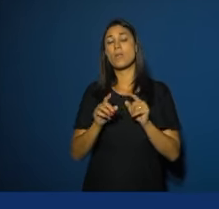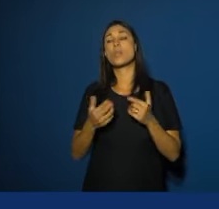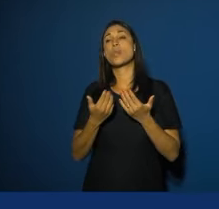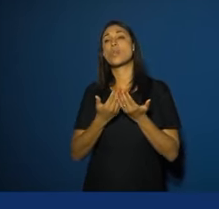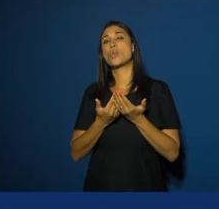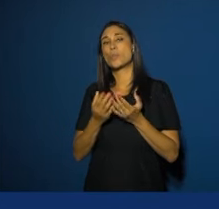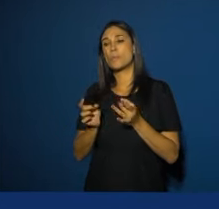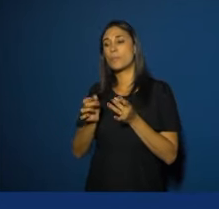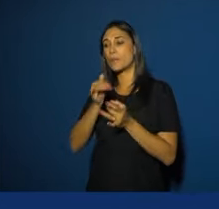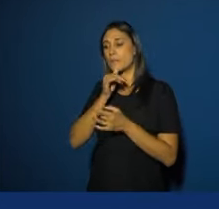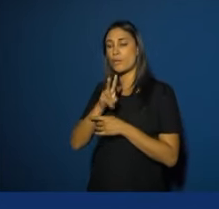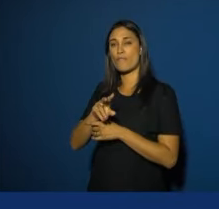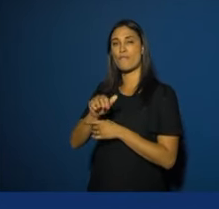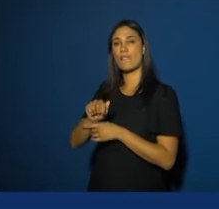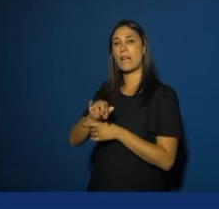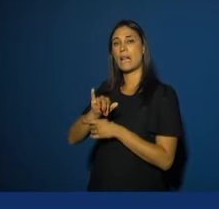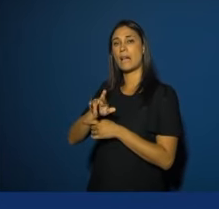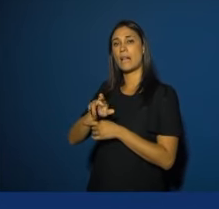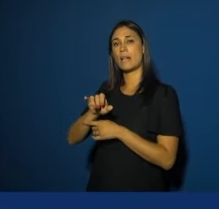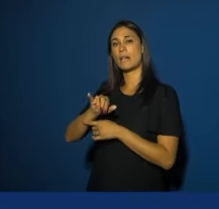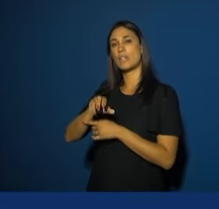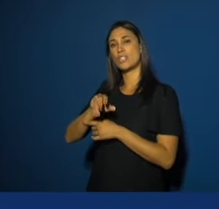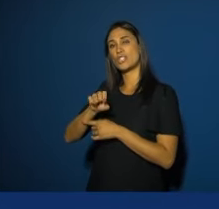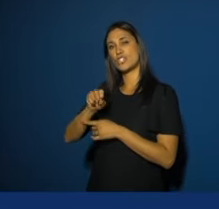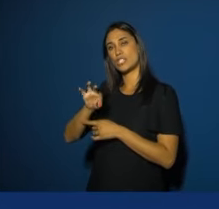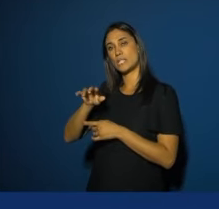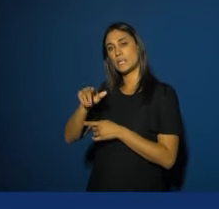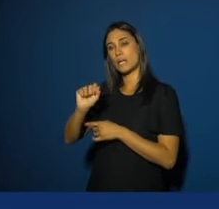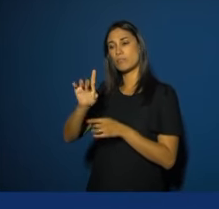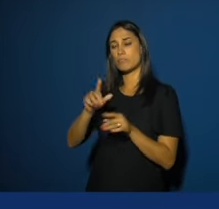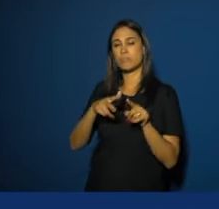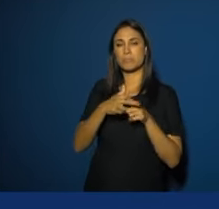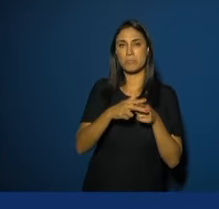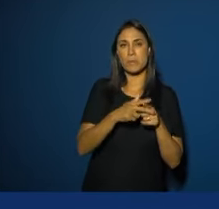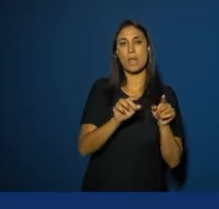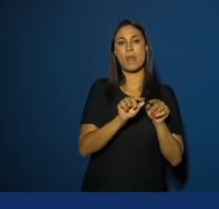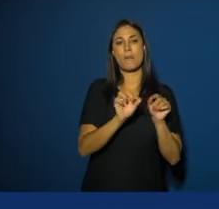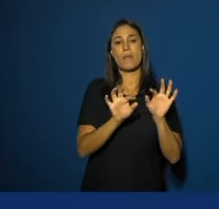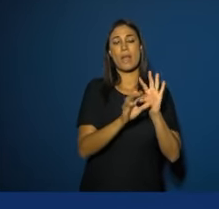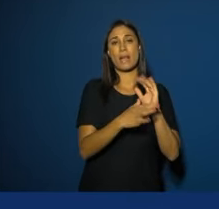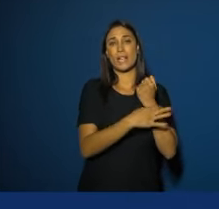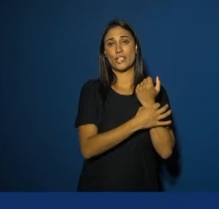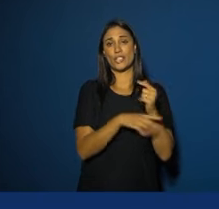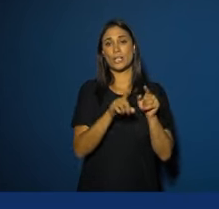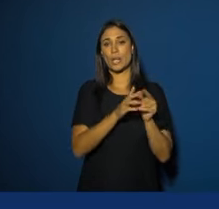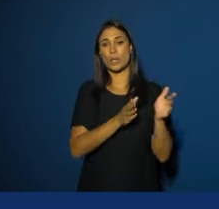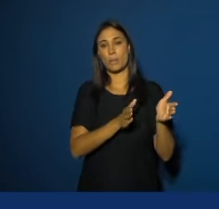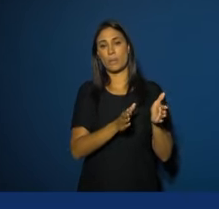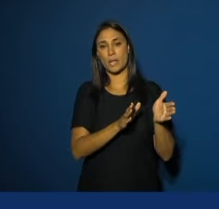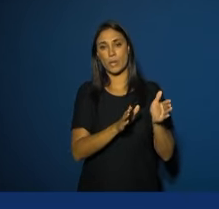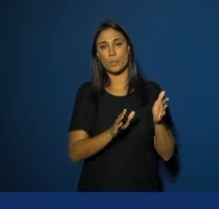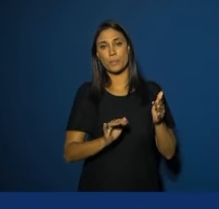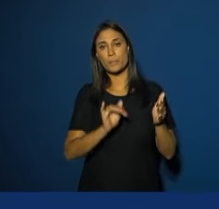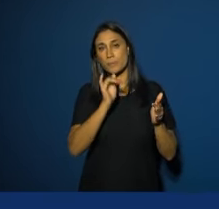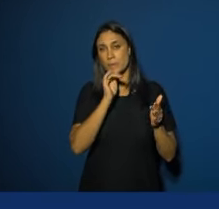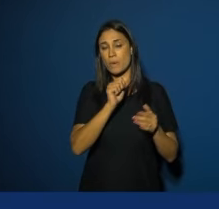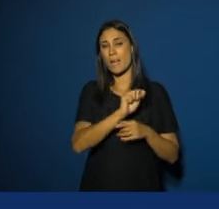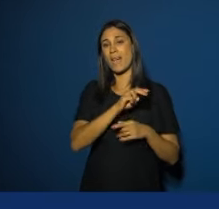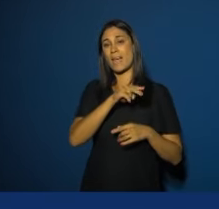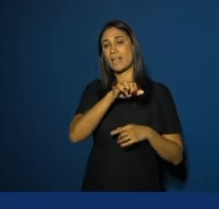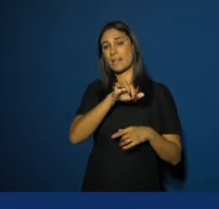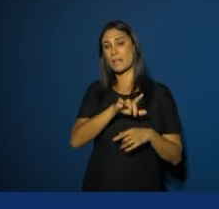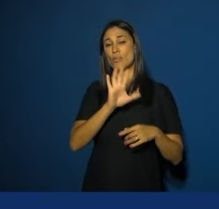comercializador varejista, regulamentamos as garantias, que estão em período sombra. Ou seja, a ANEEL